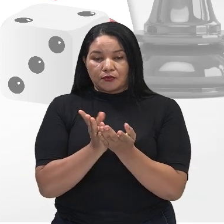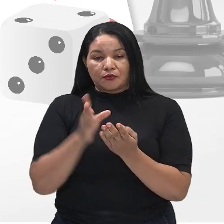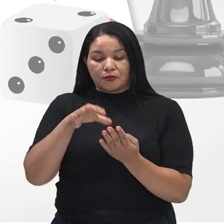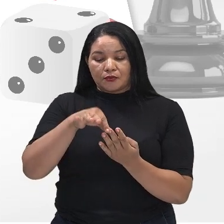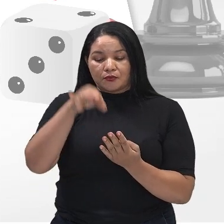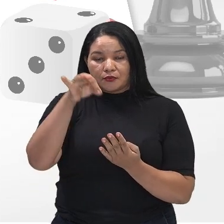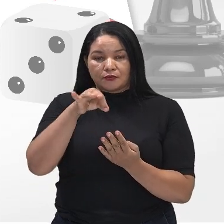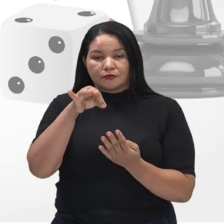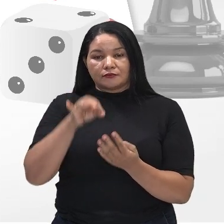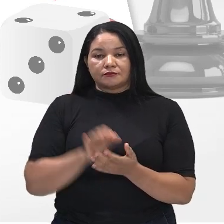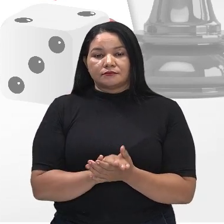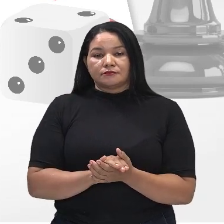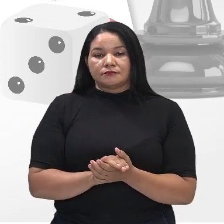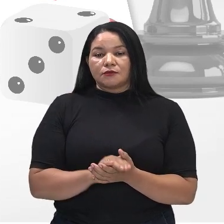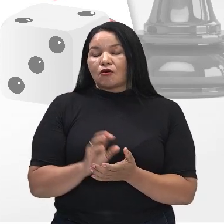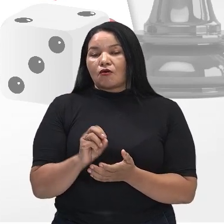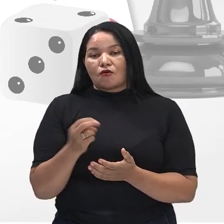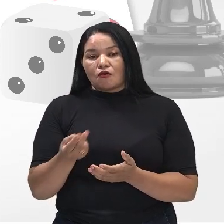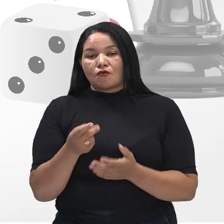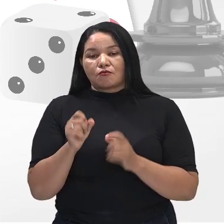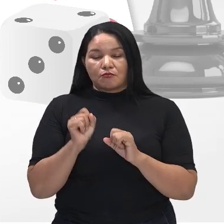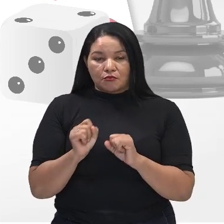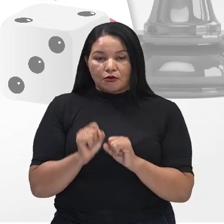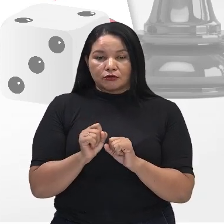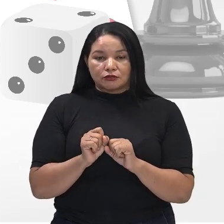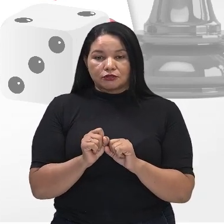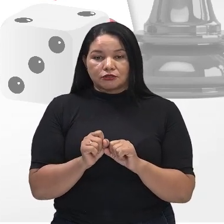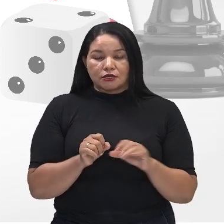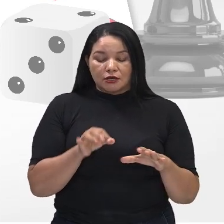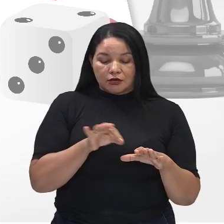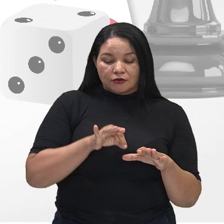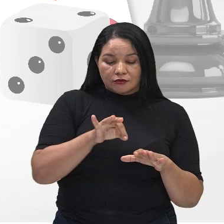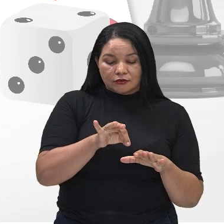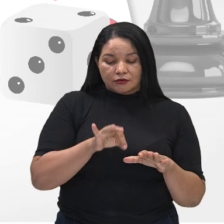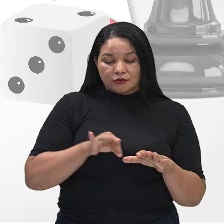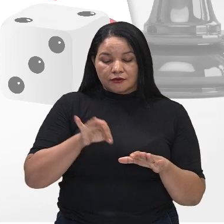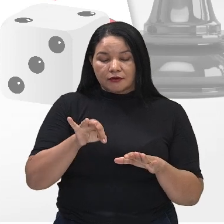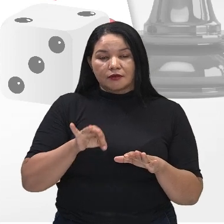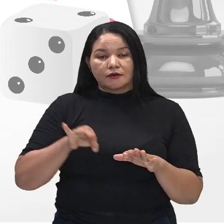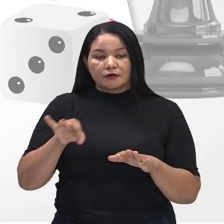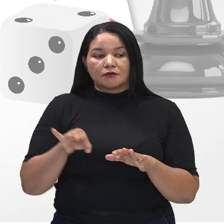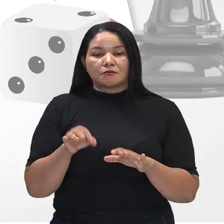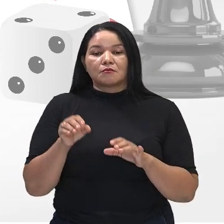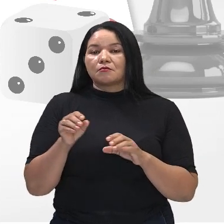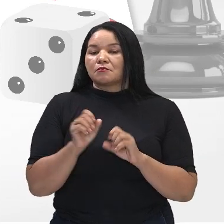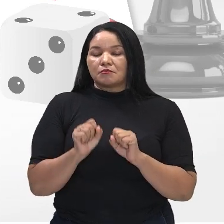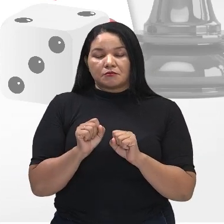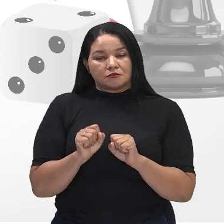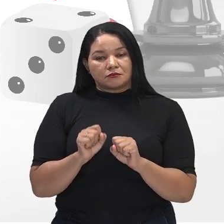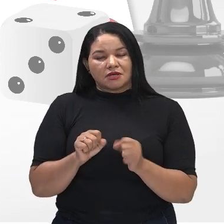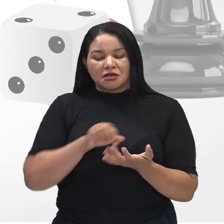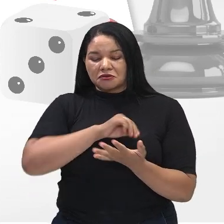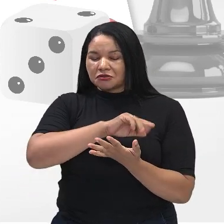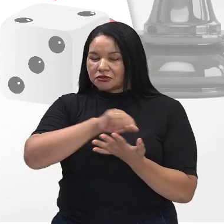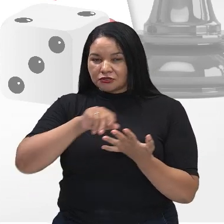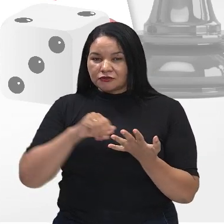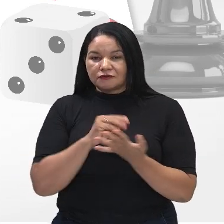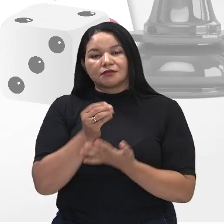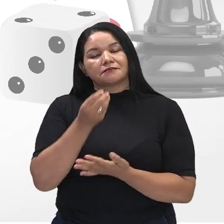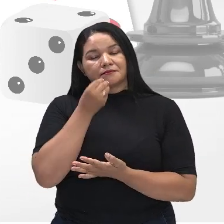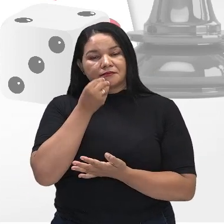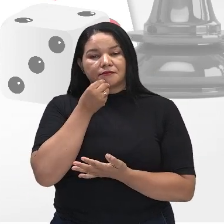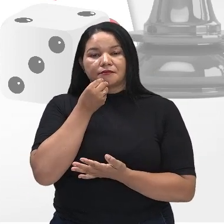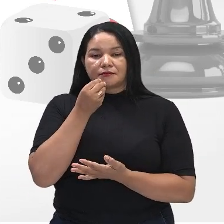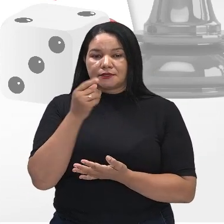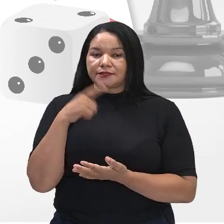pode verificar o movimento de uma peça ao jogarmos dama ou xadrez. Então existem vários tipos de